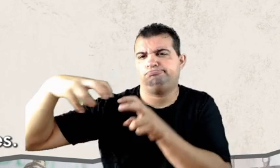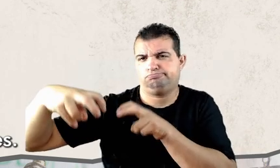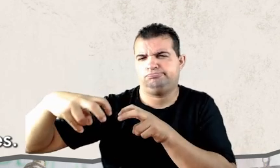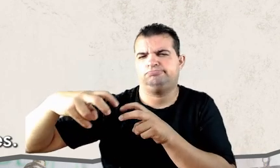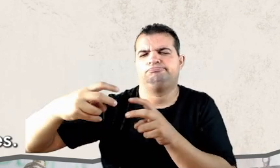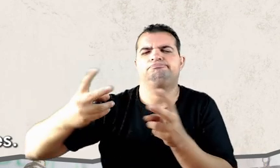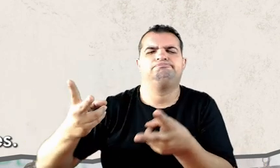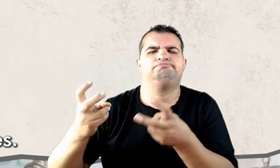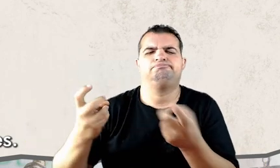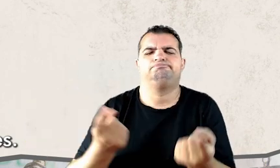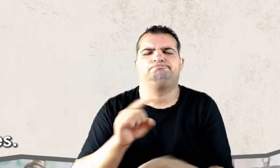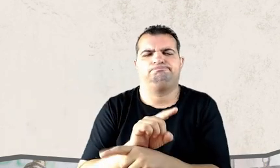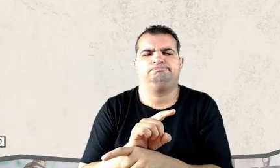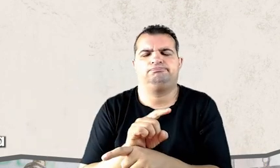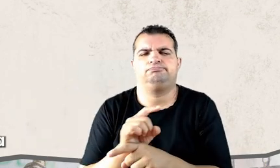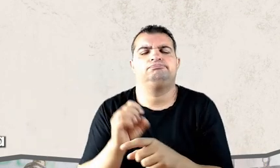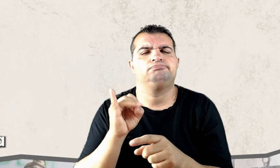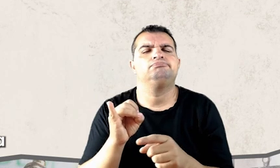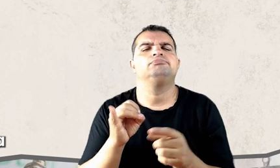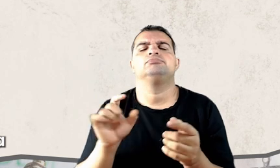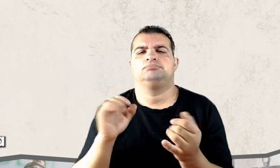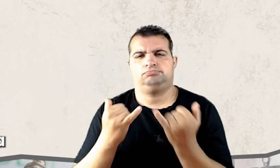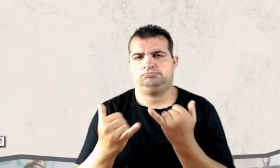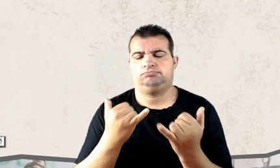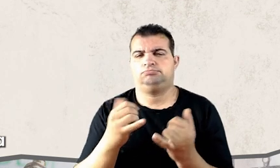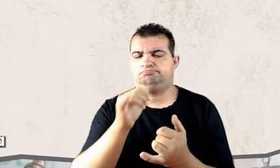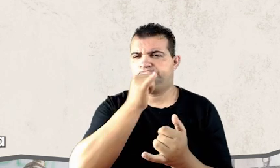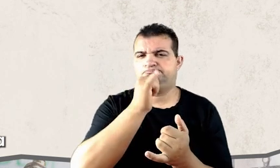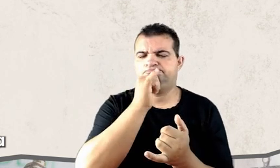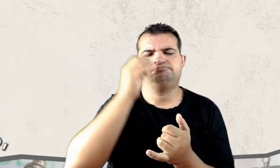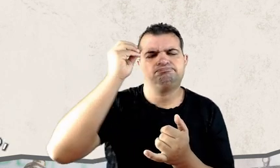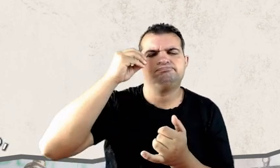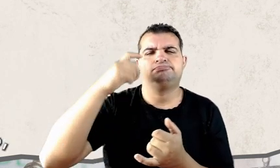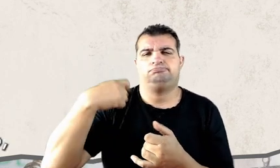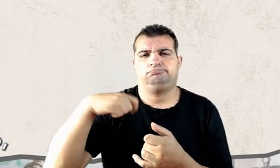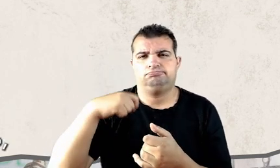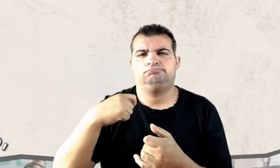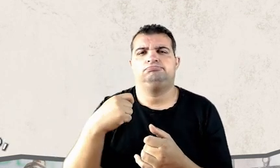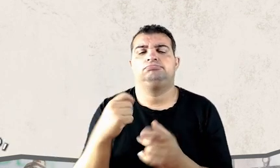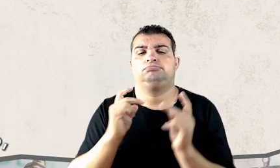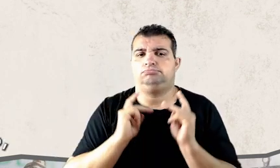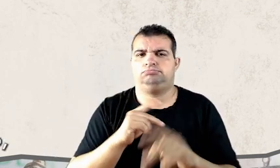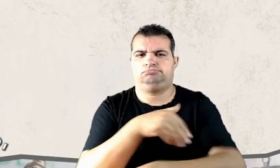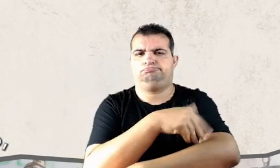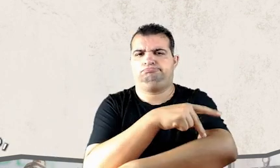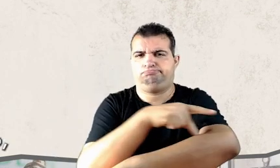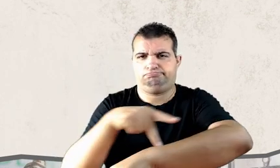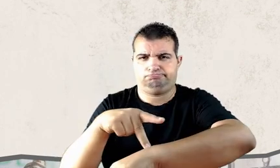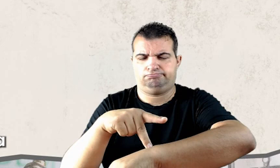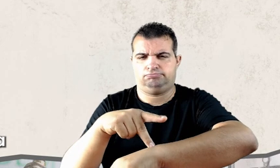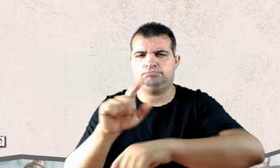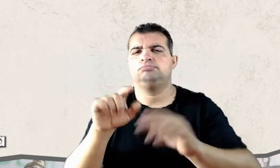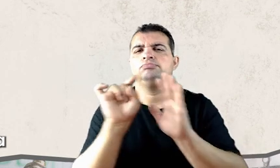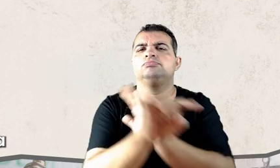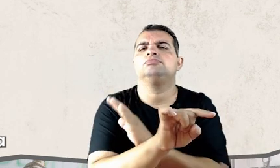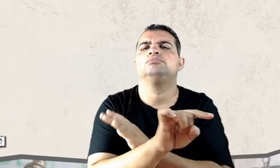gente perceba as contradições. Se, por um lado, a psicologia é necessária para o processo pedagógico,